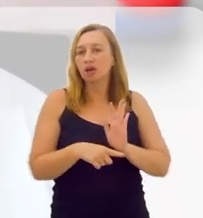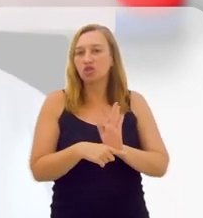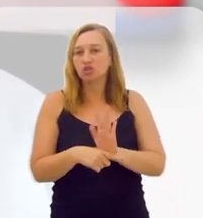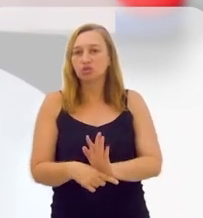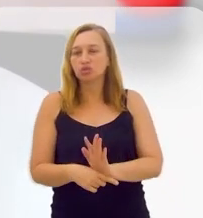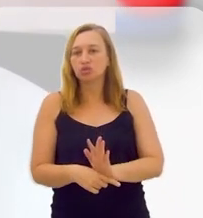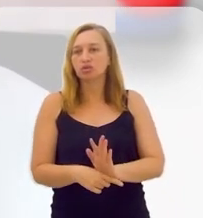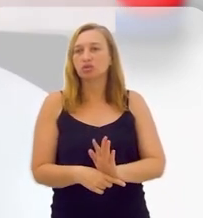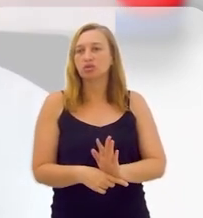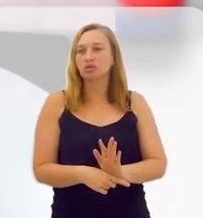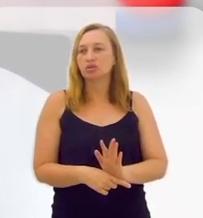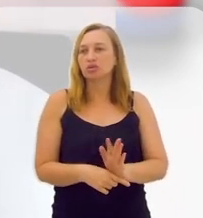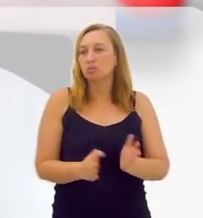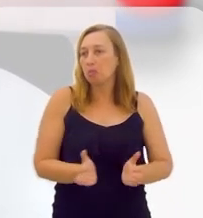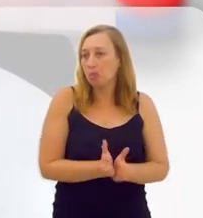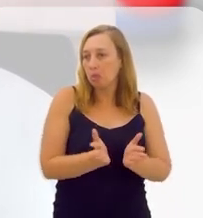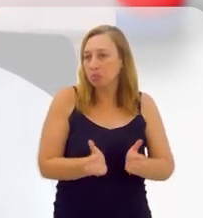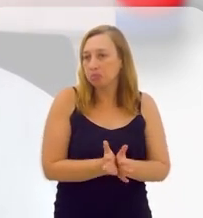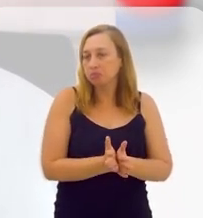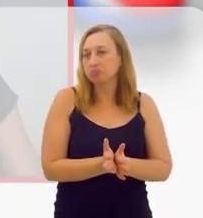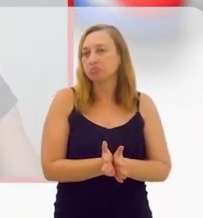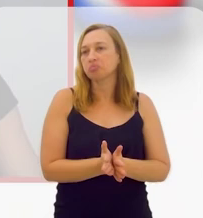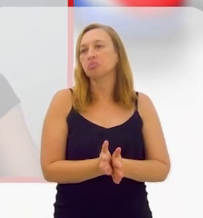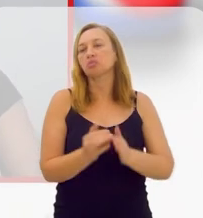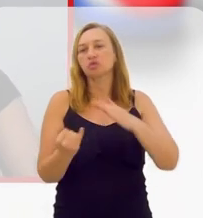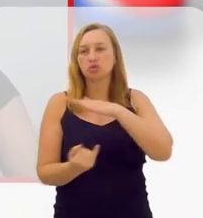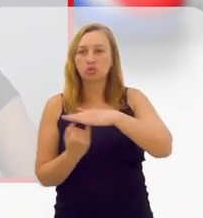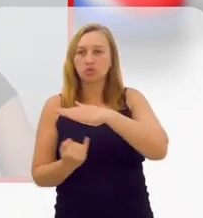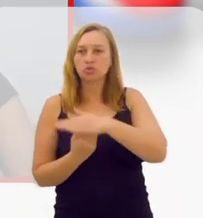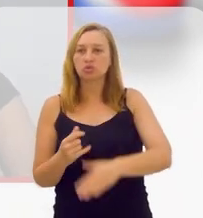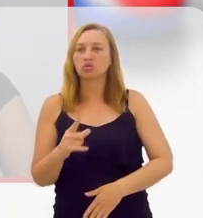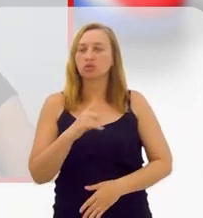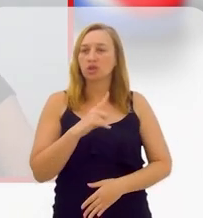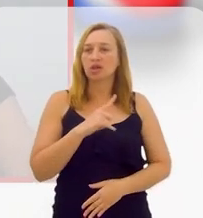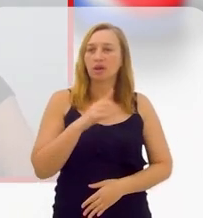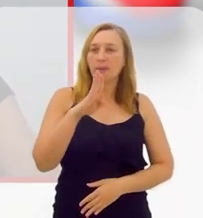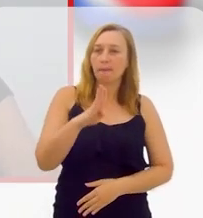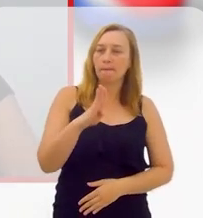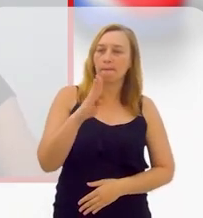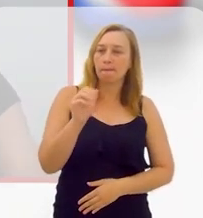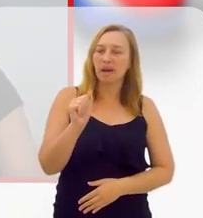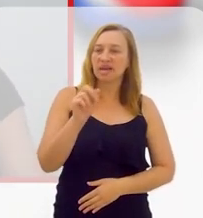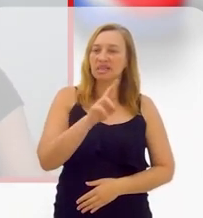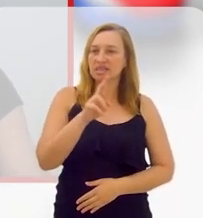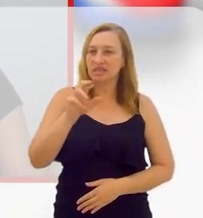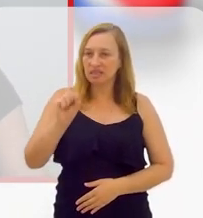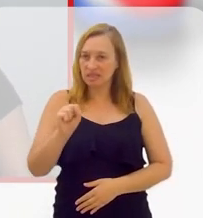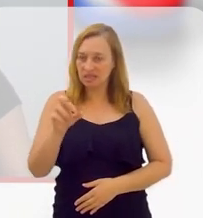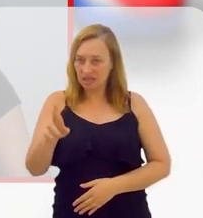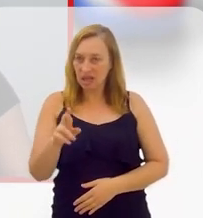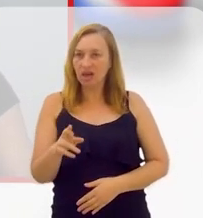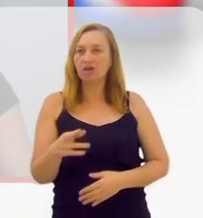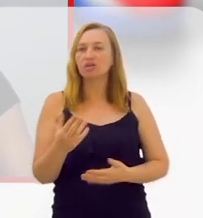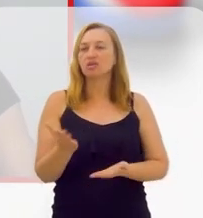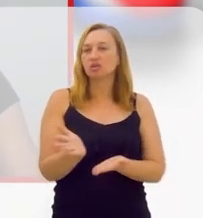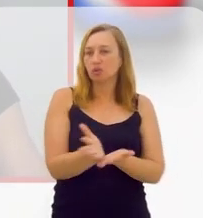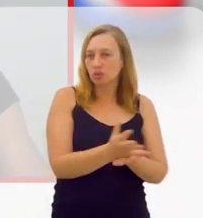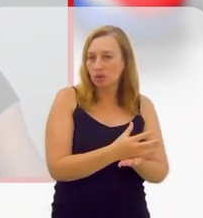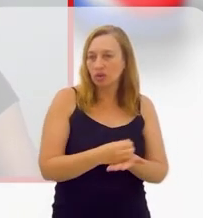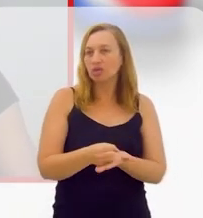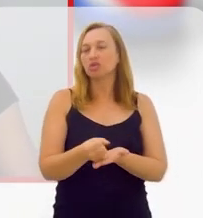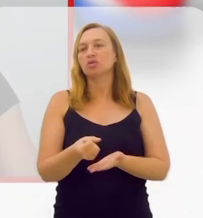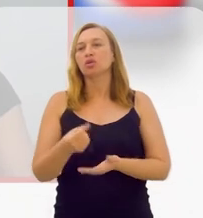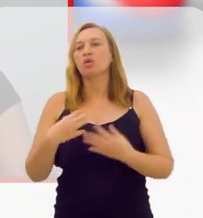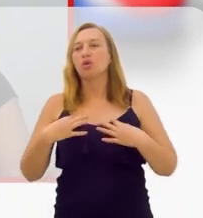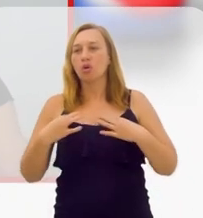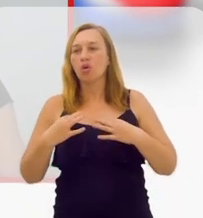ajuda pessoas de baixa renda. No instituto tem um bazar, onde a gente arrecada